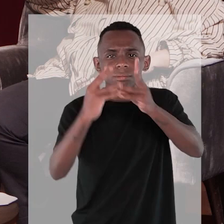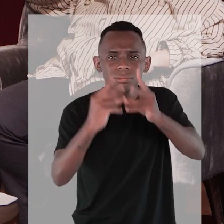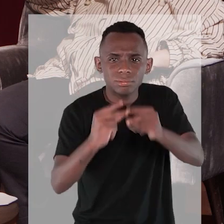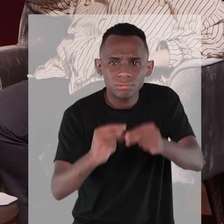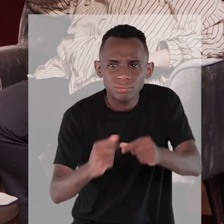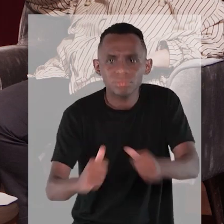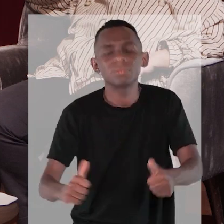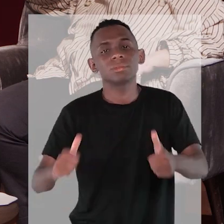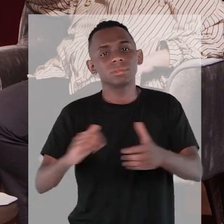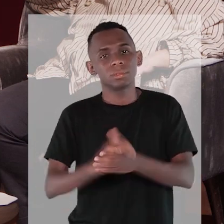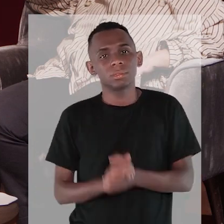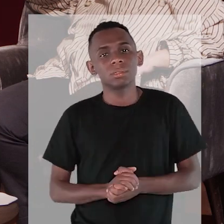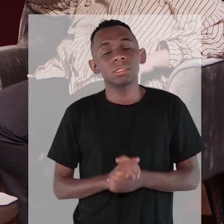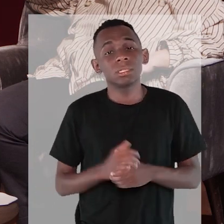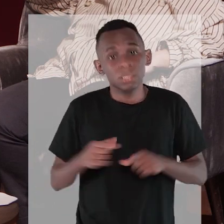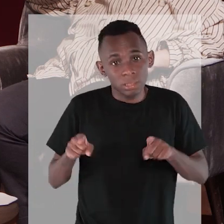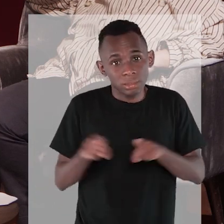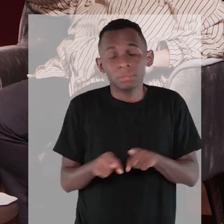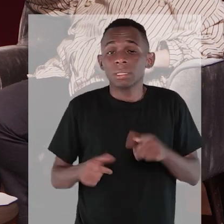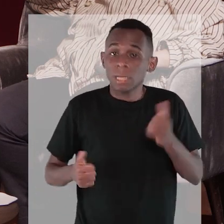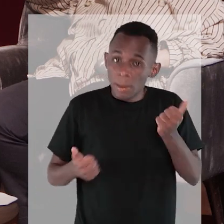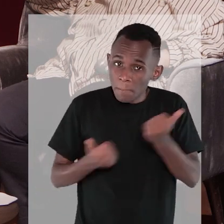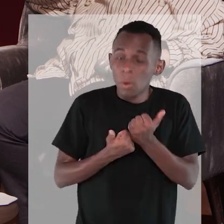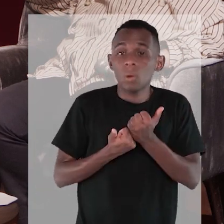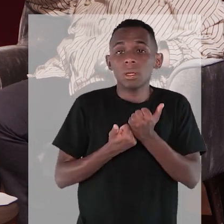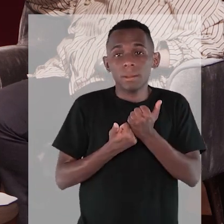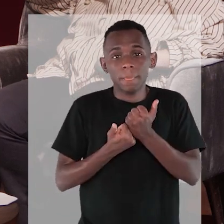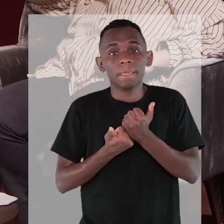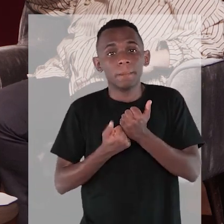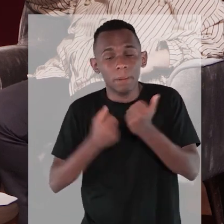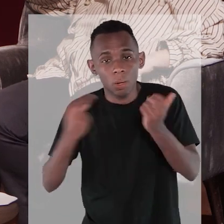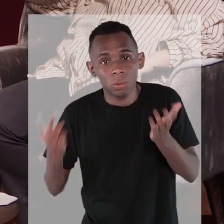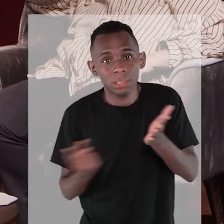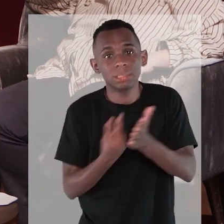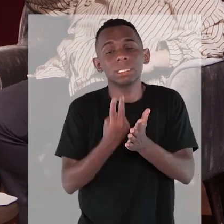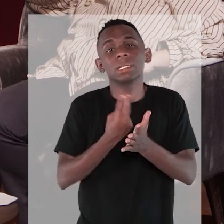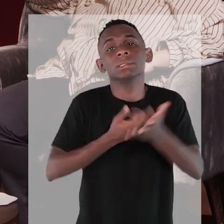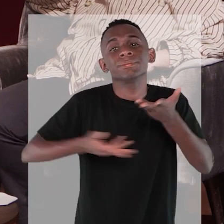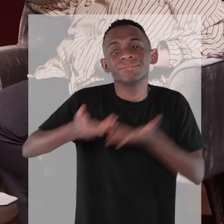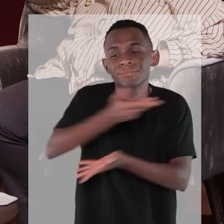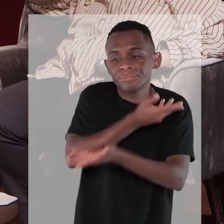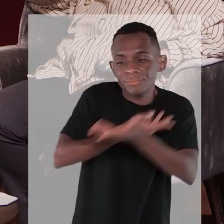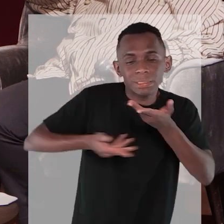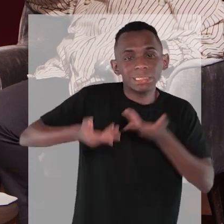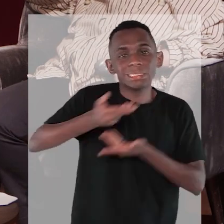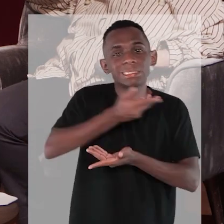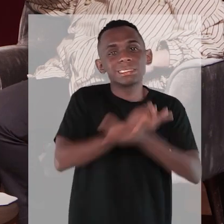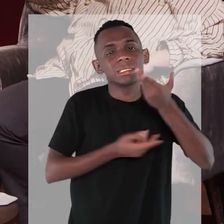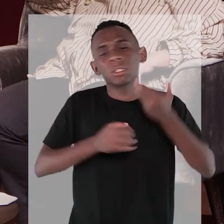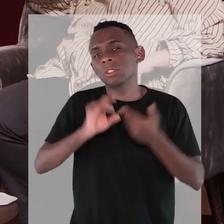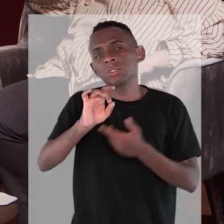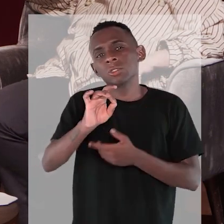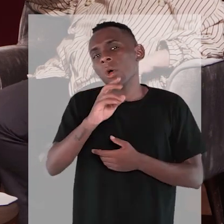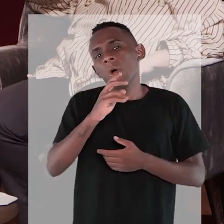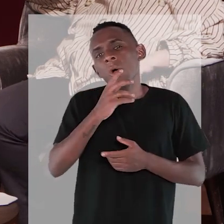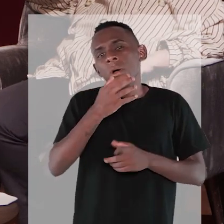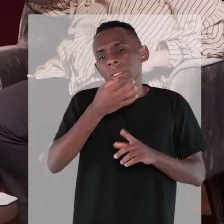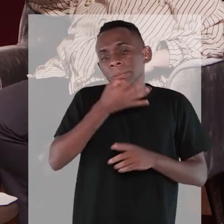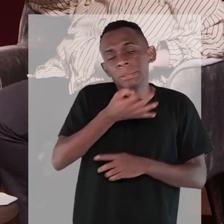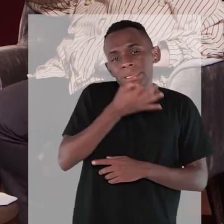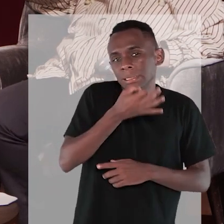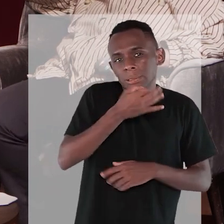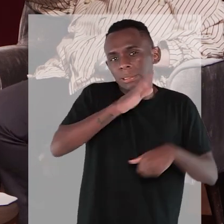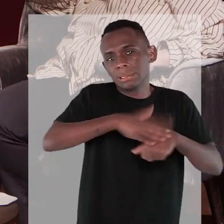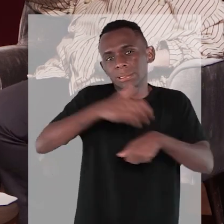figuras de autoridade, contribui muito para gerar esse tipo de sociabilidade mediada pura e simplesmente por opiniões